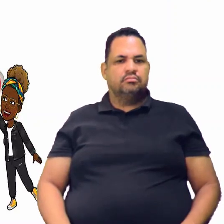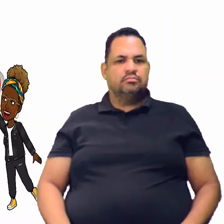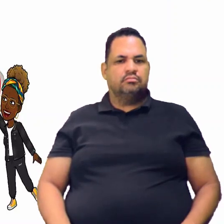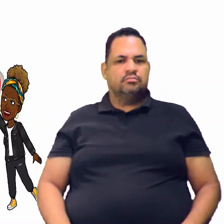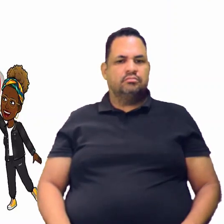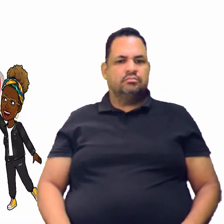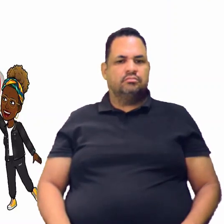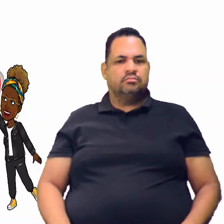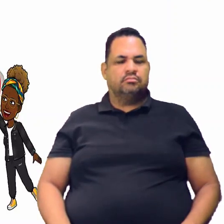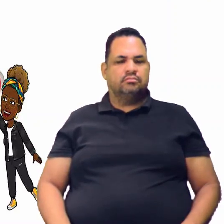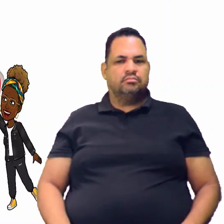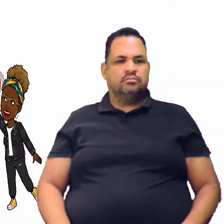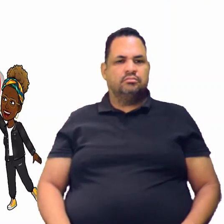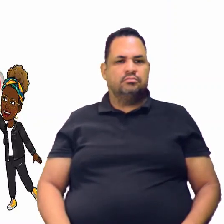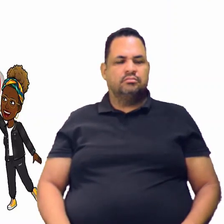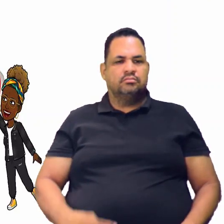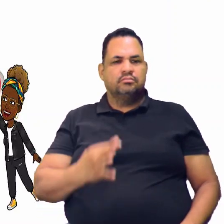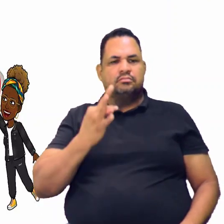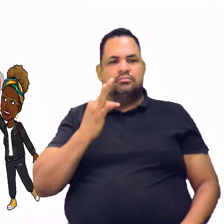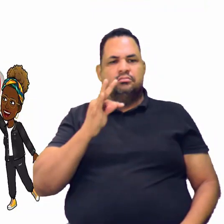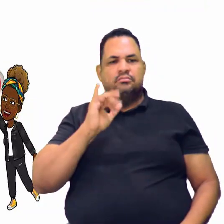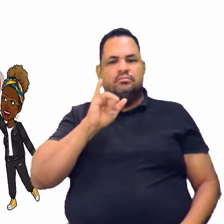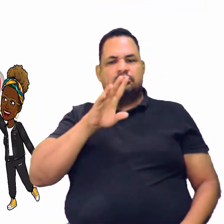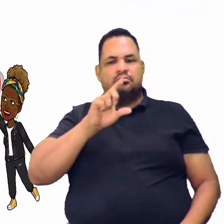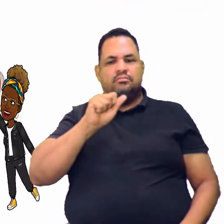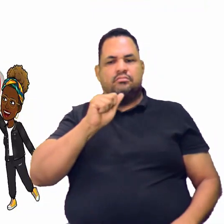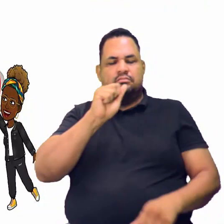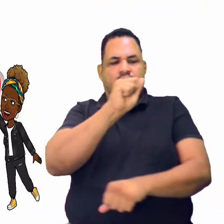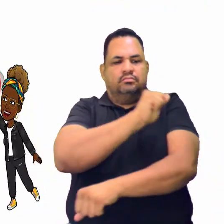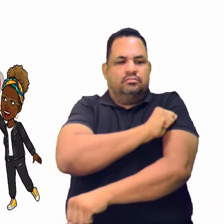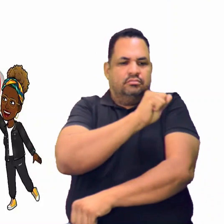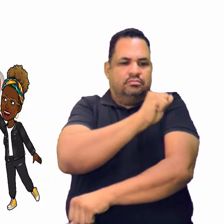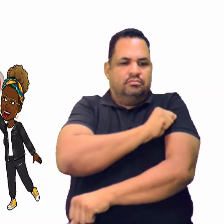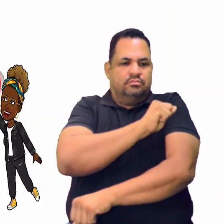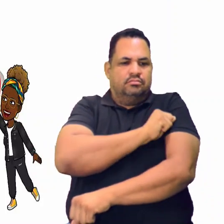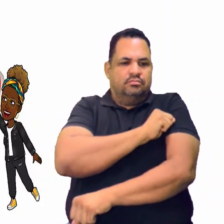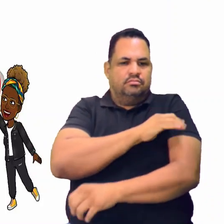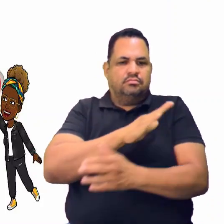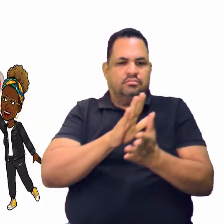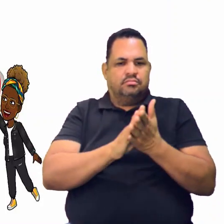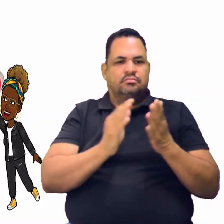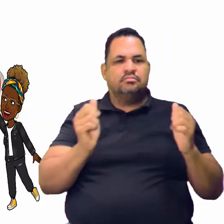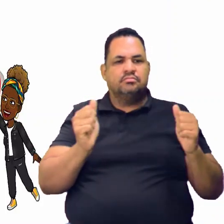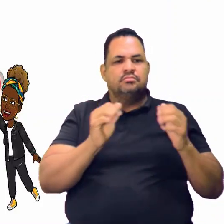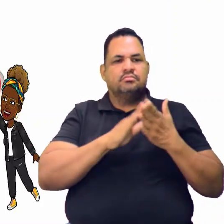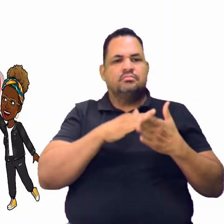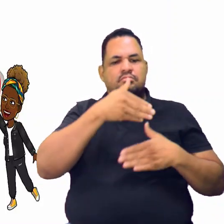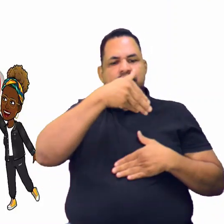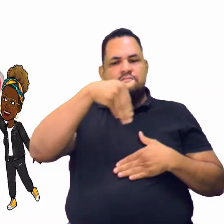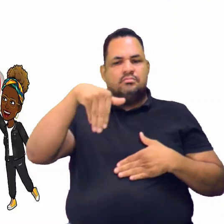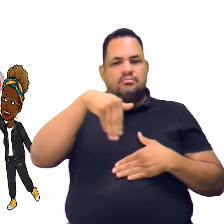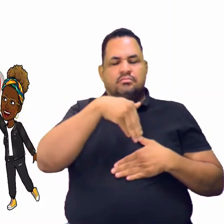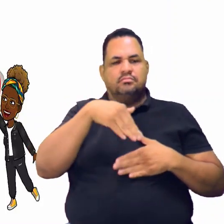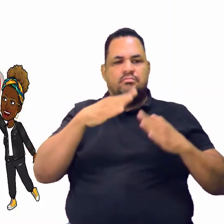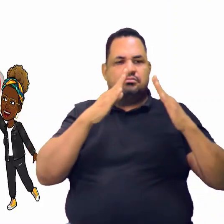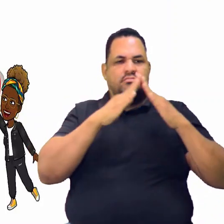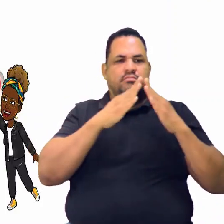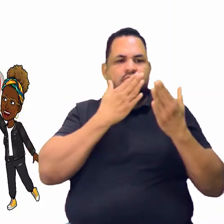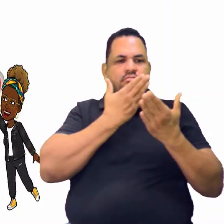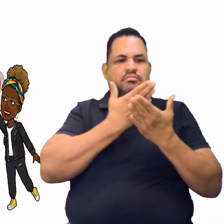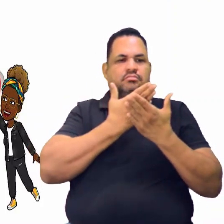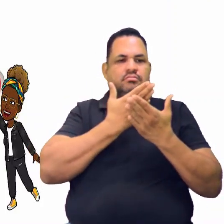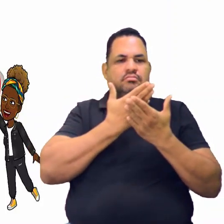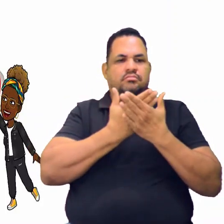a amada Thaisa, com os alunos na lateral da escola, a Amadinha segurando